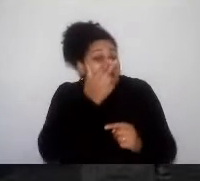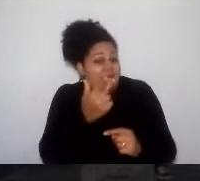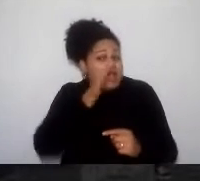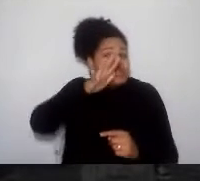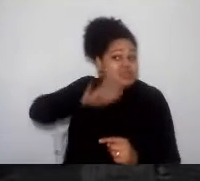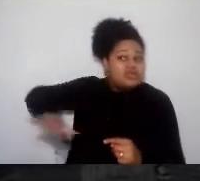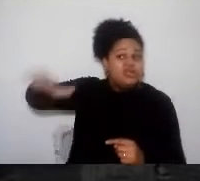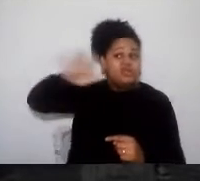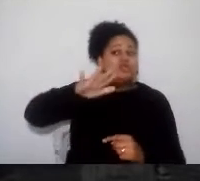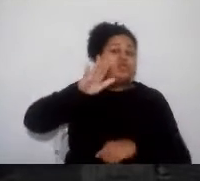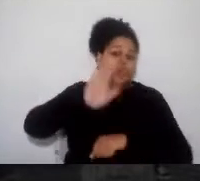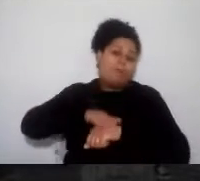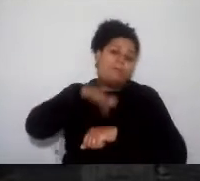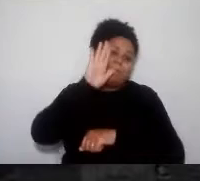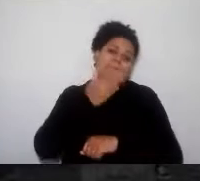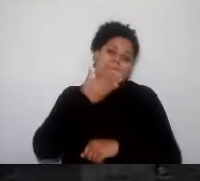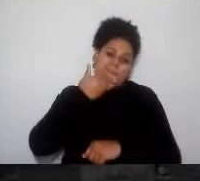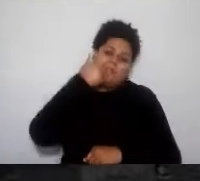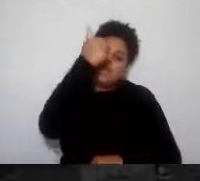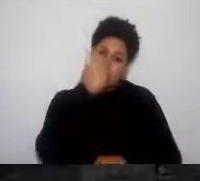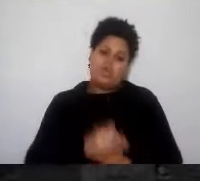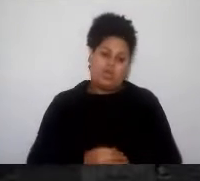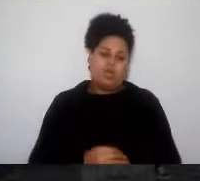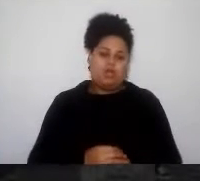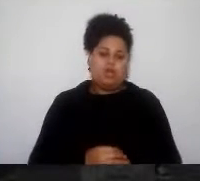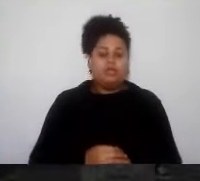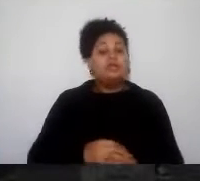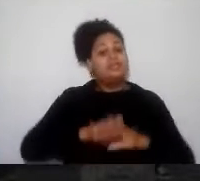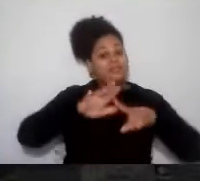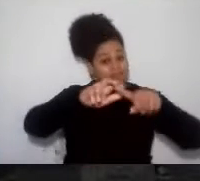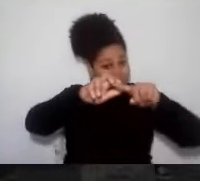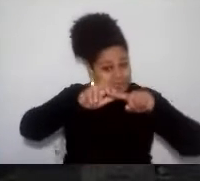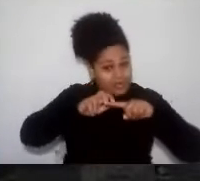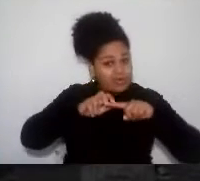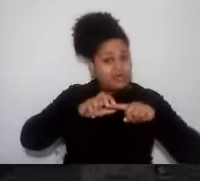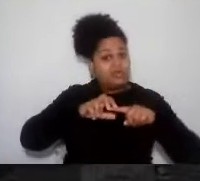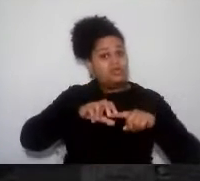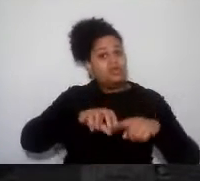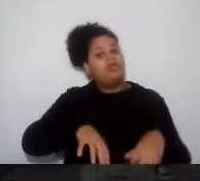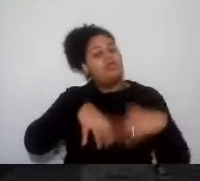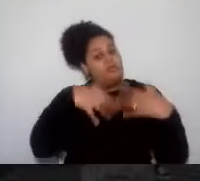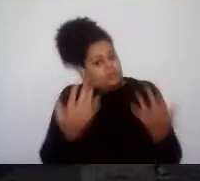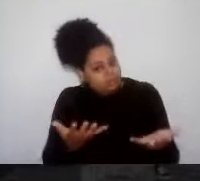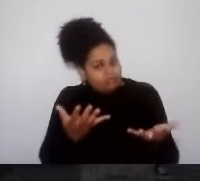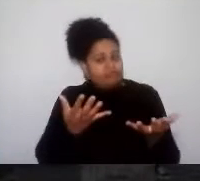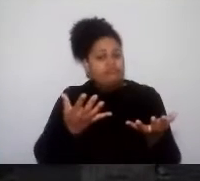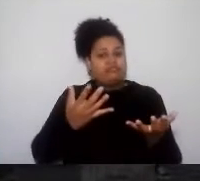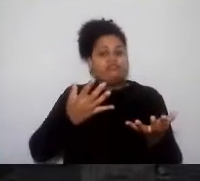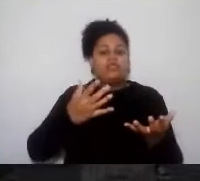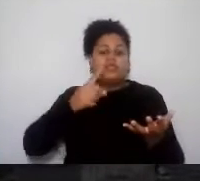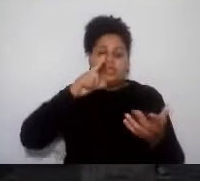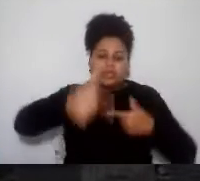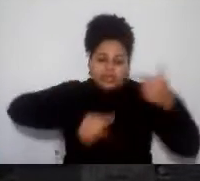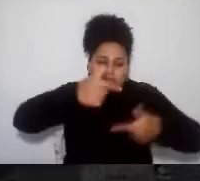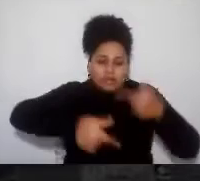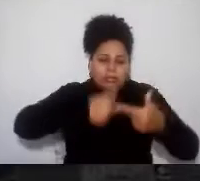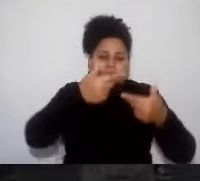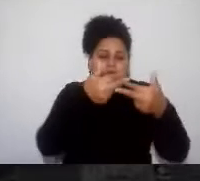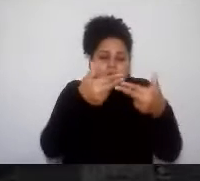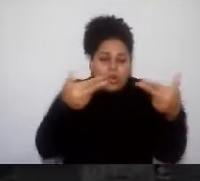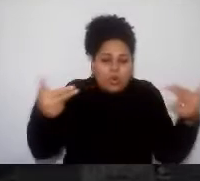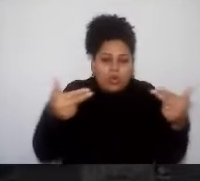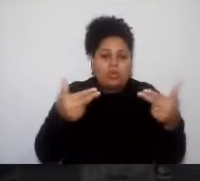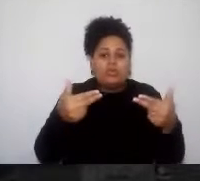a conjuntura geral. Para tanto, ou seja, para o cumprimento das tarefas